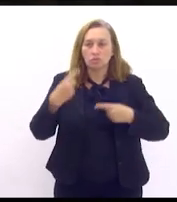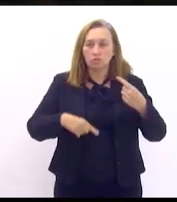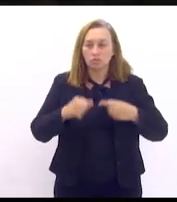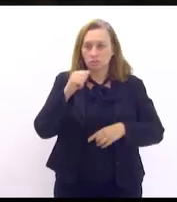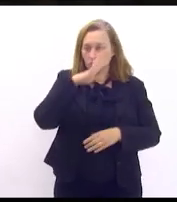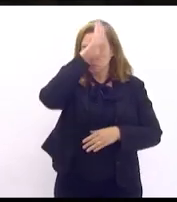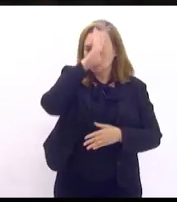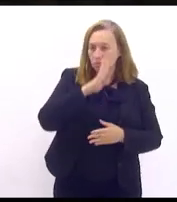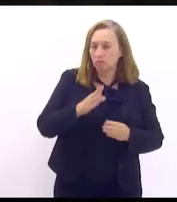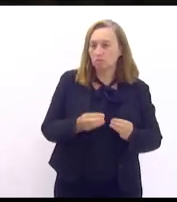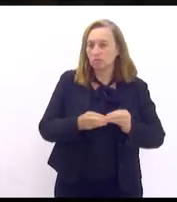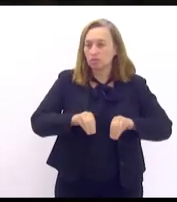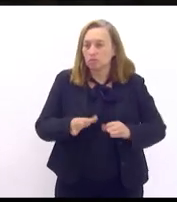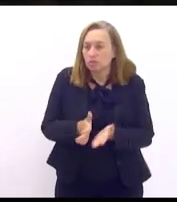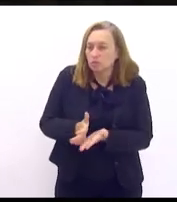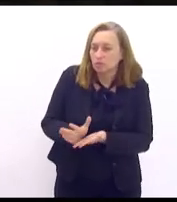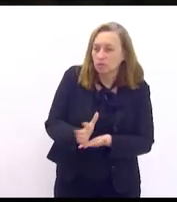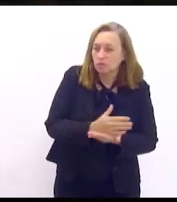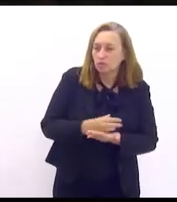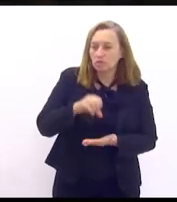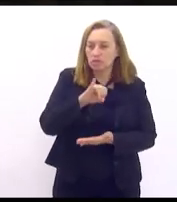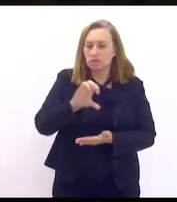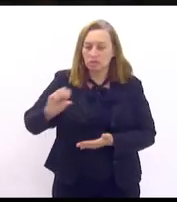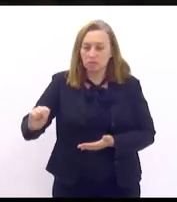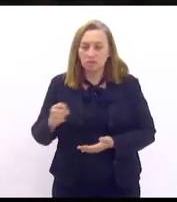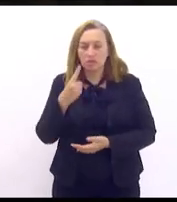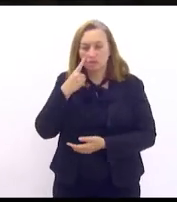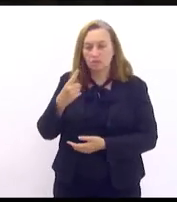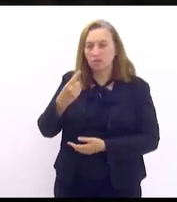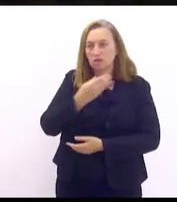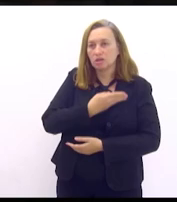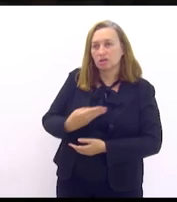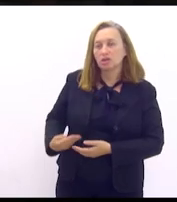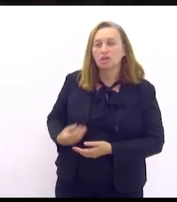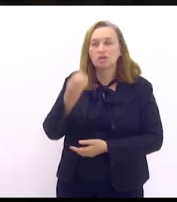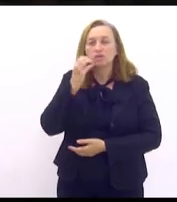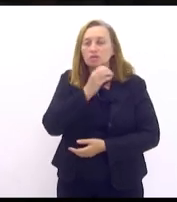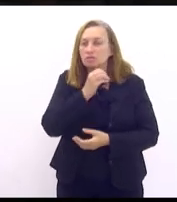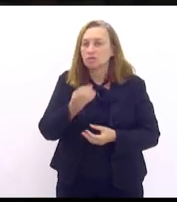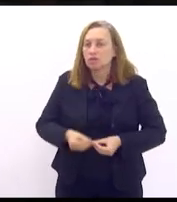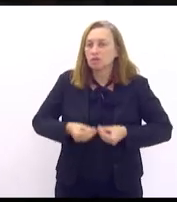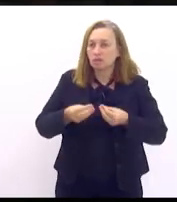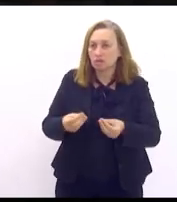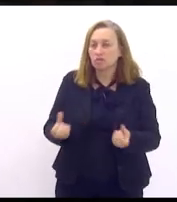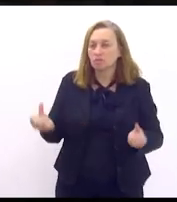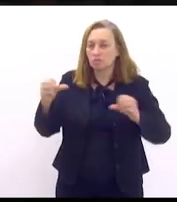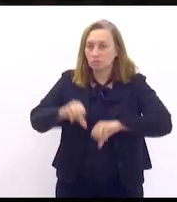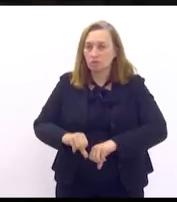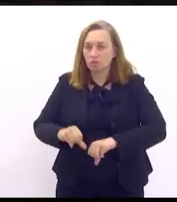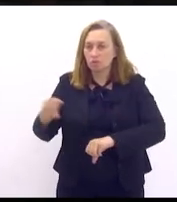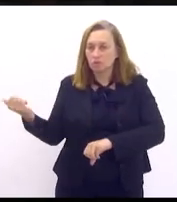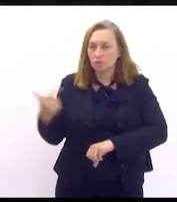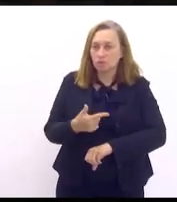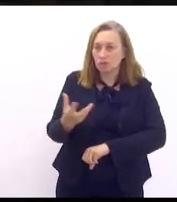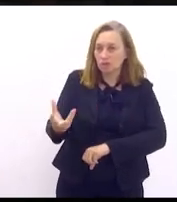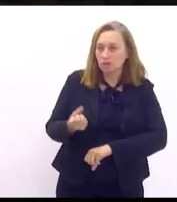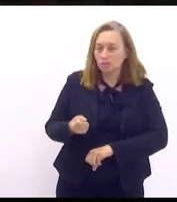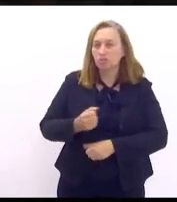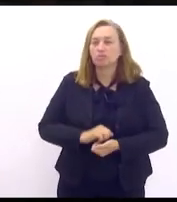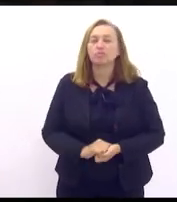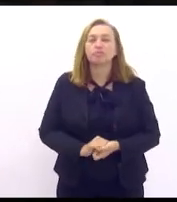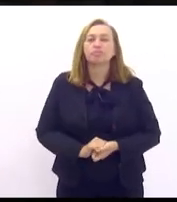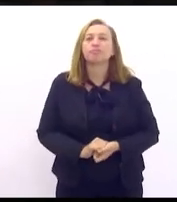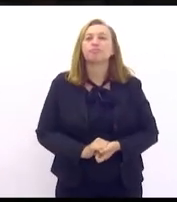arrecadação de ICMS, a gente vê que Cláudio Castro vai entregar um Estado pior do que o Estado que pegou.